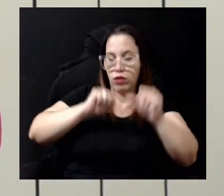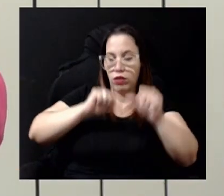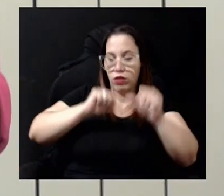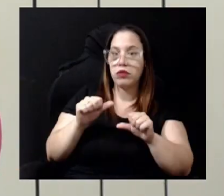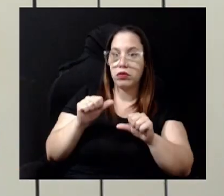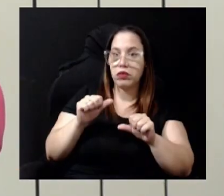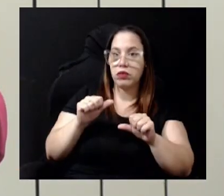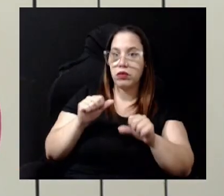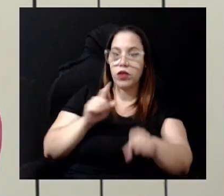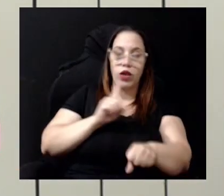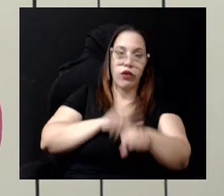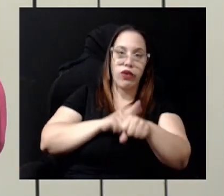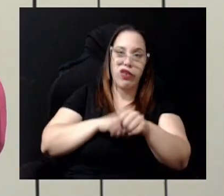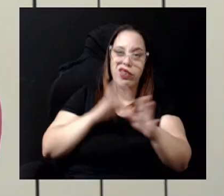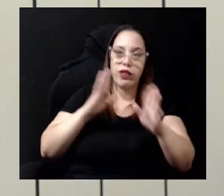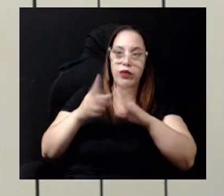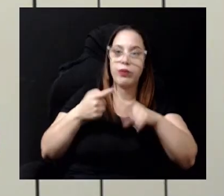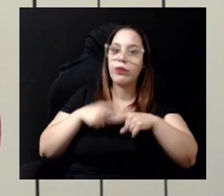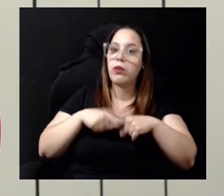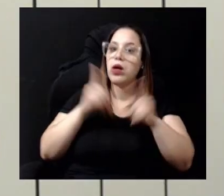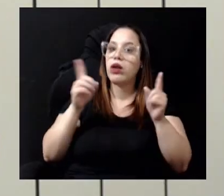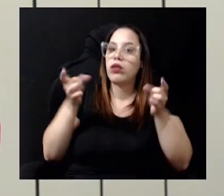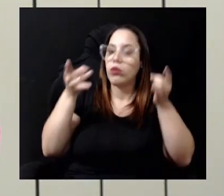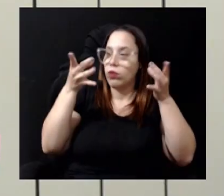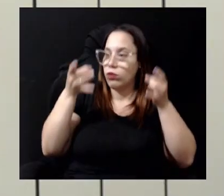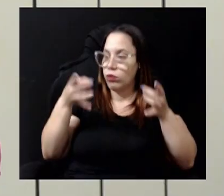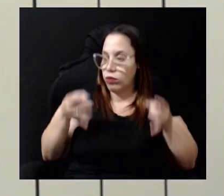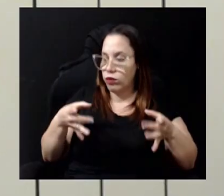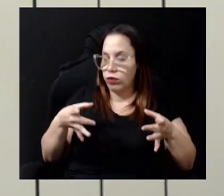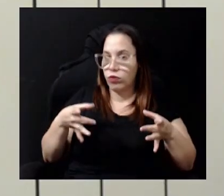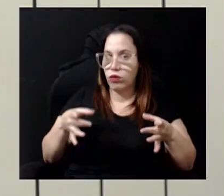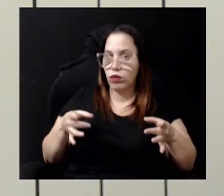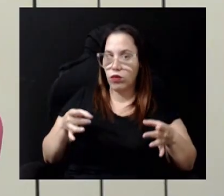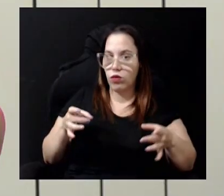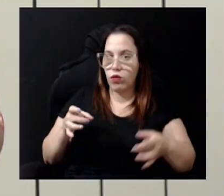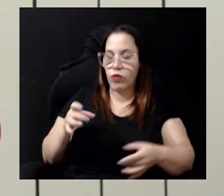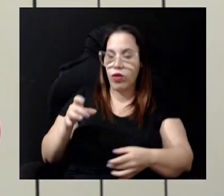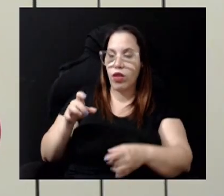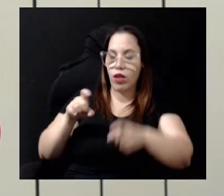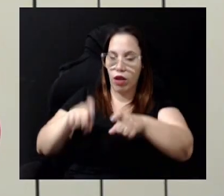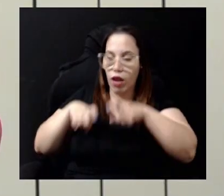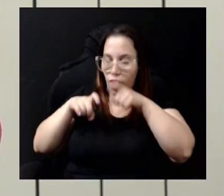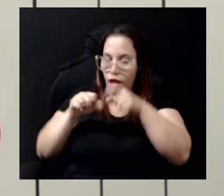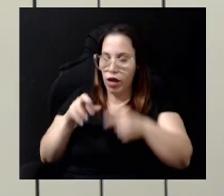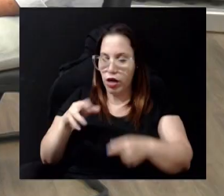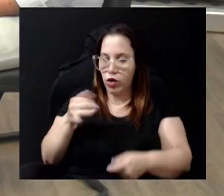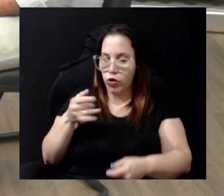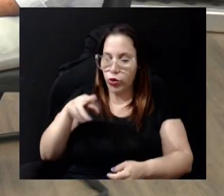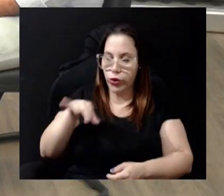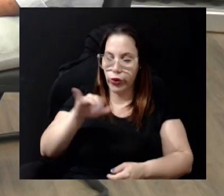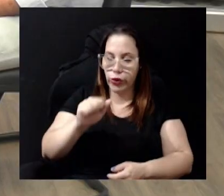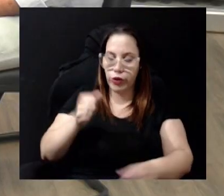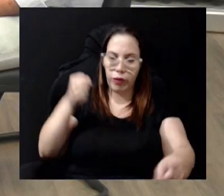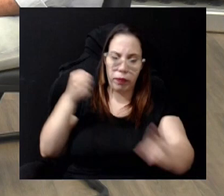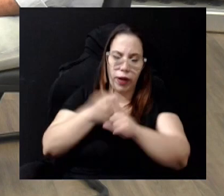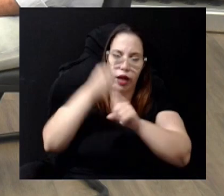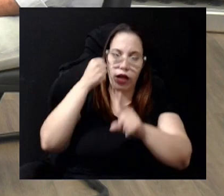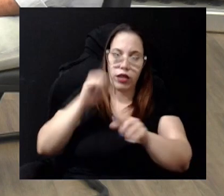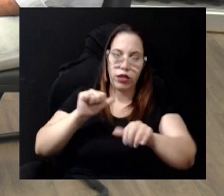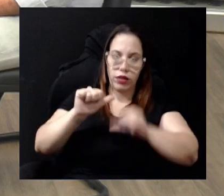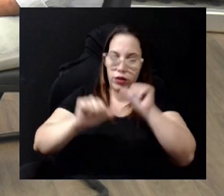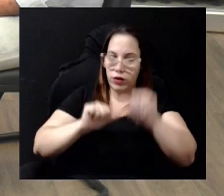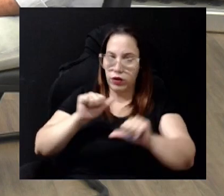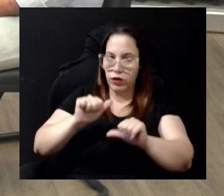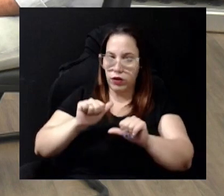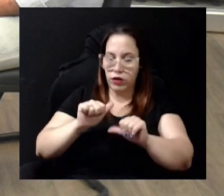de verão, mas especificamente no setor da agricultura, esse impacto, essa alteração pode ter um impacto